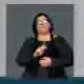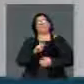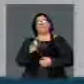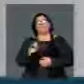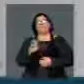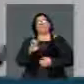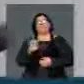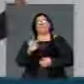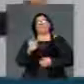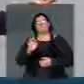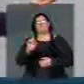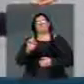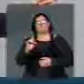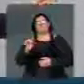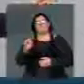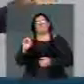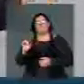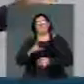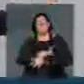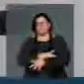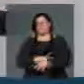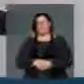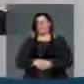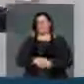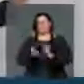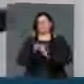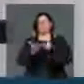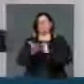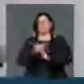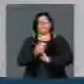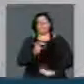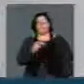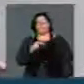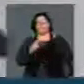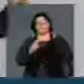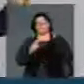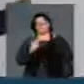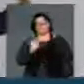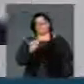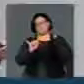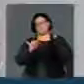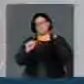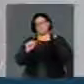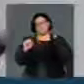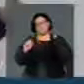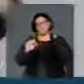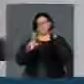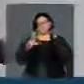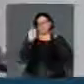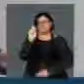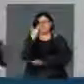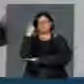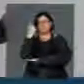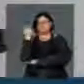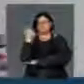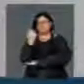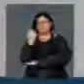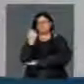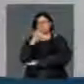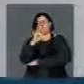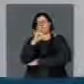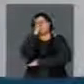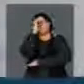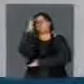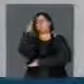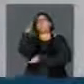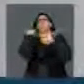prestado ao cooperativismo. E encerro, Sr. Presidente. Parabenizando o cooperativismo gaúcho, em nome de Virgílio Pérez, Paulo Pires, Jânio